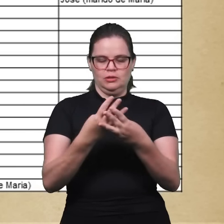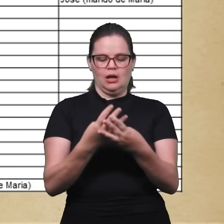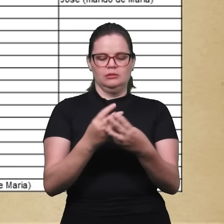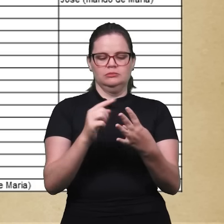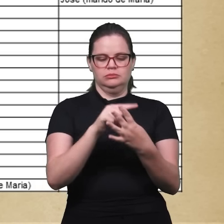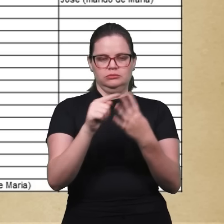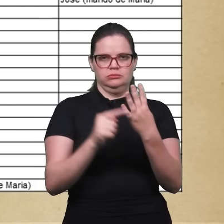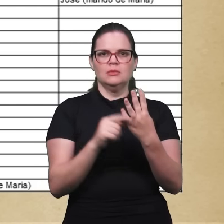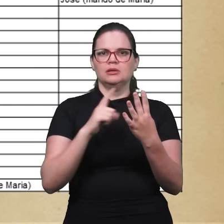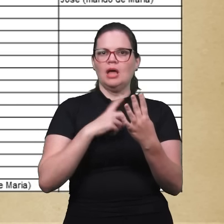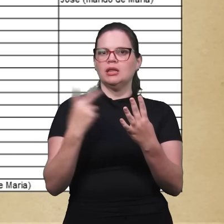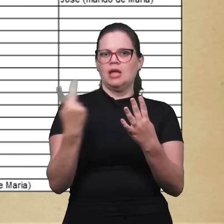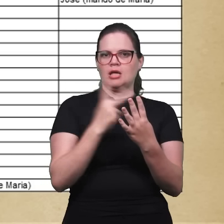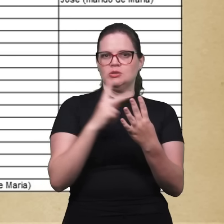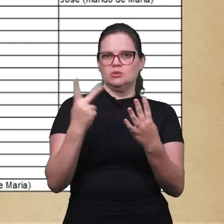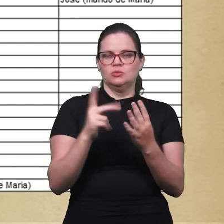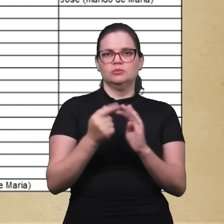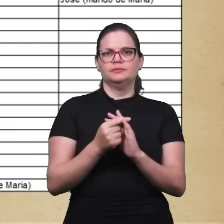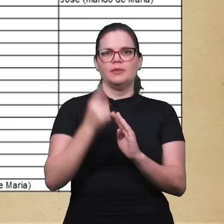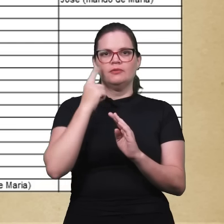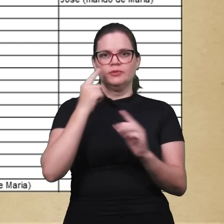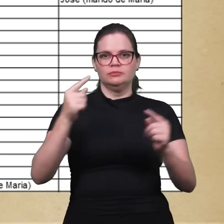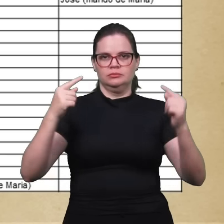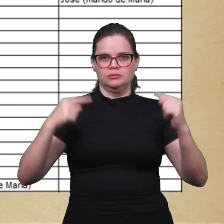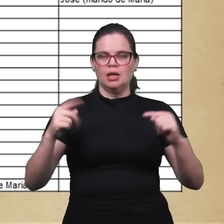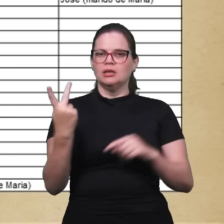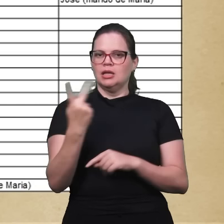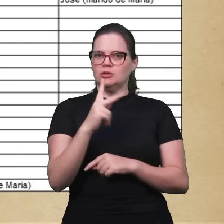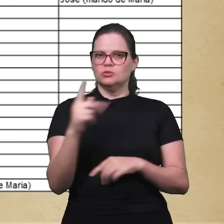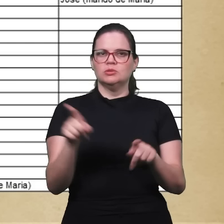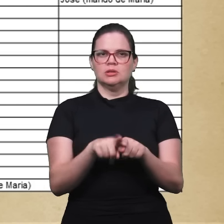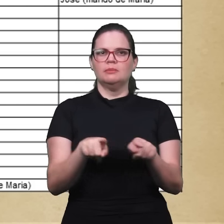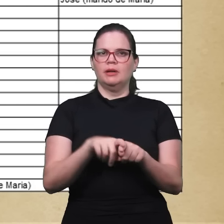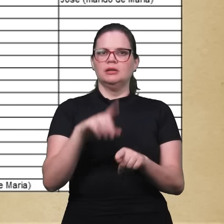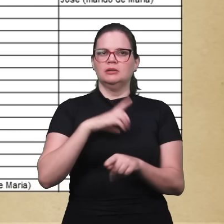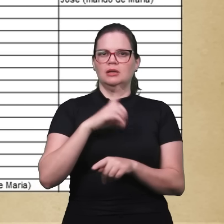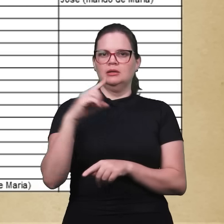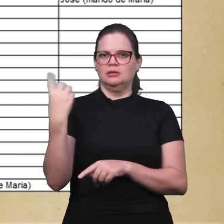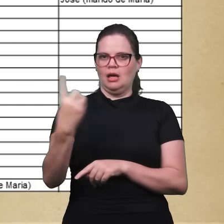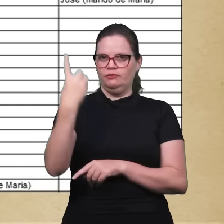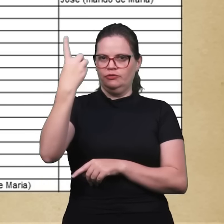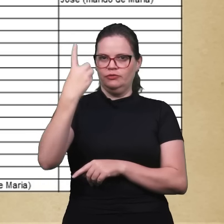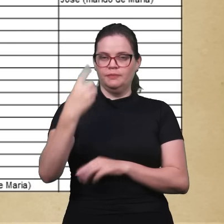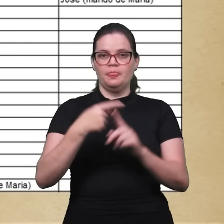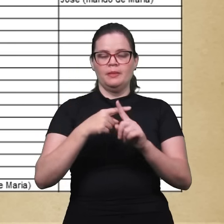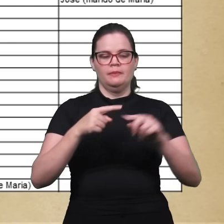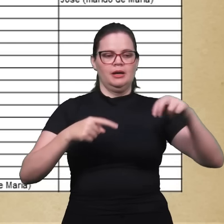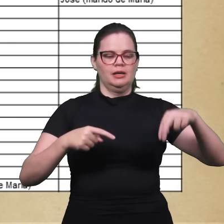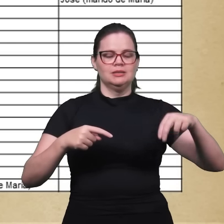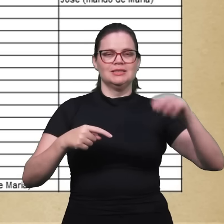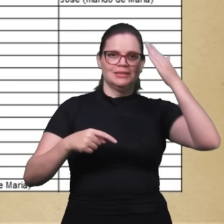e nós vamos chegar aqui em Davi também, as duas intercessões, mas ali Natã e